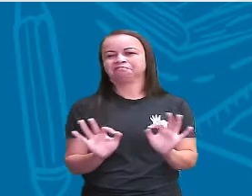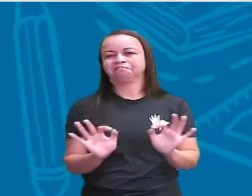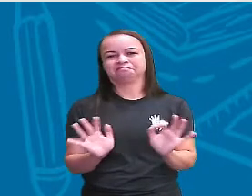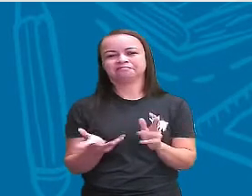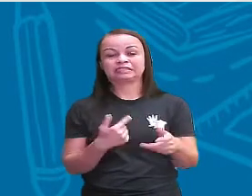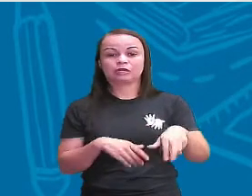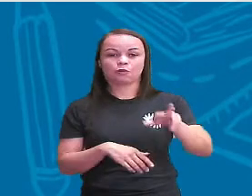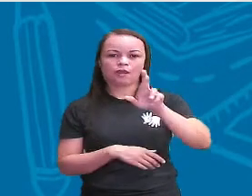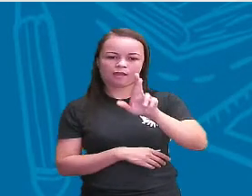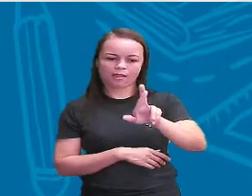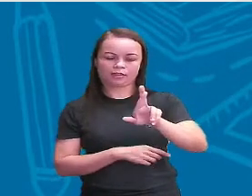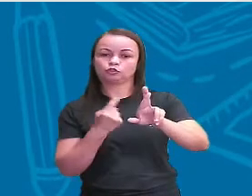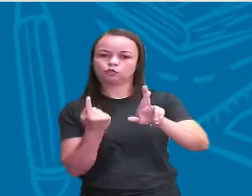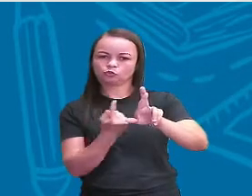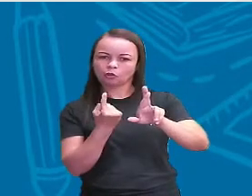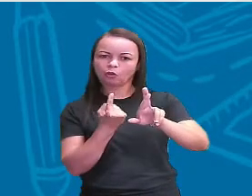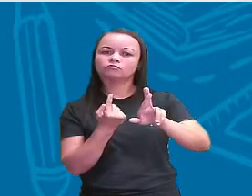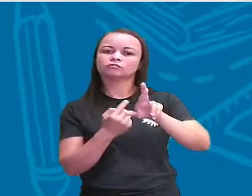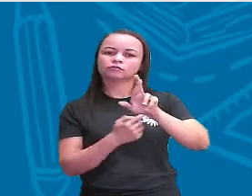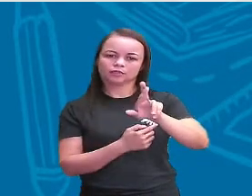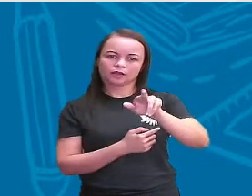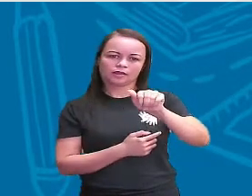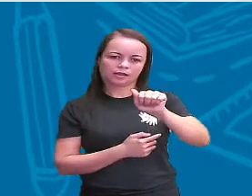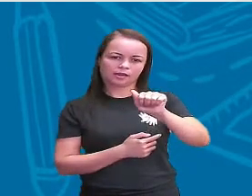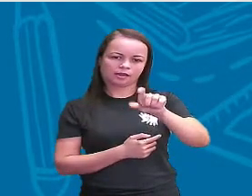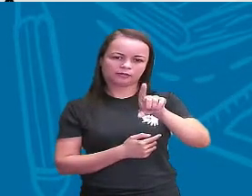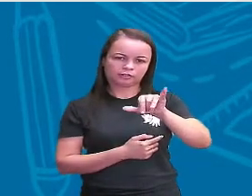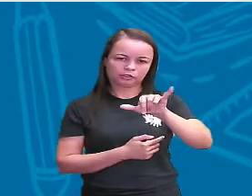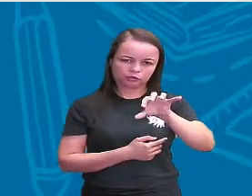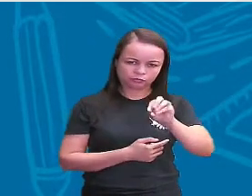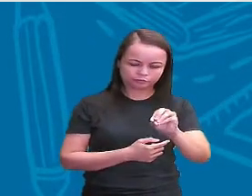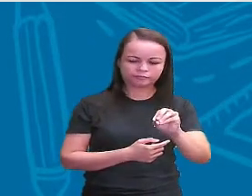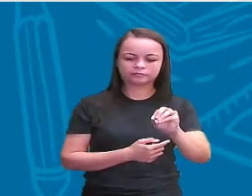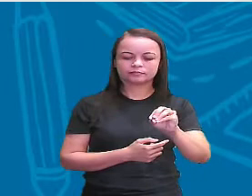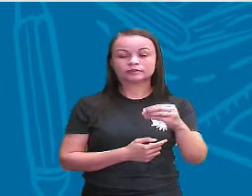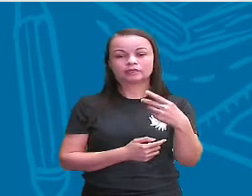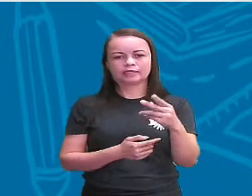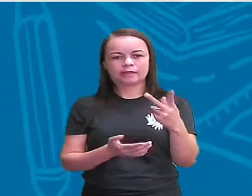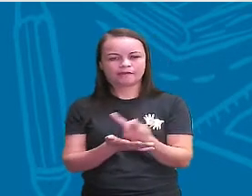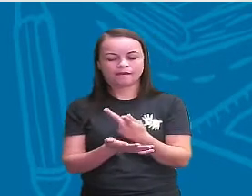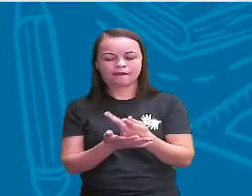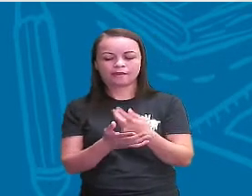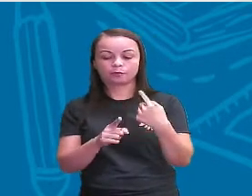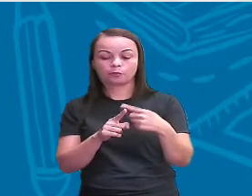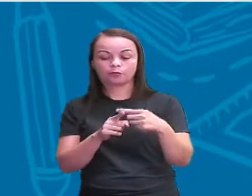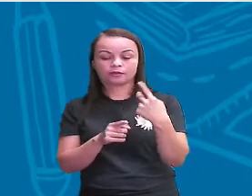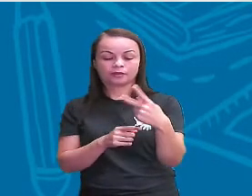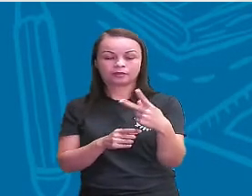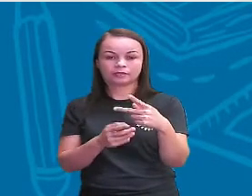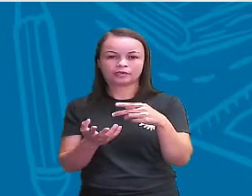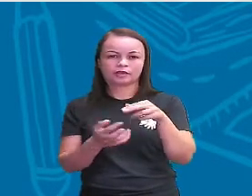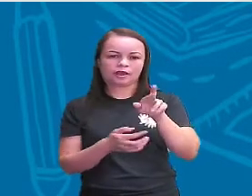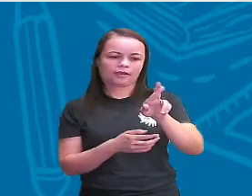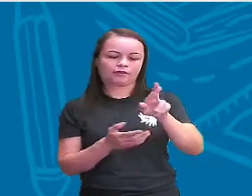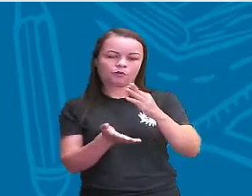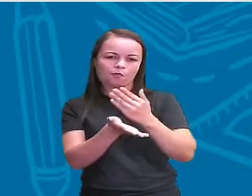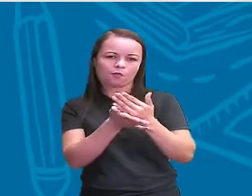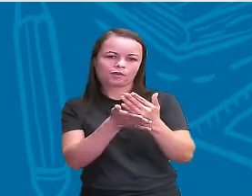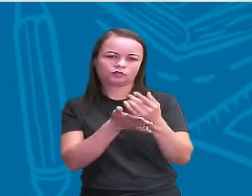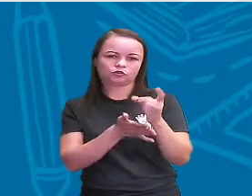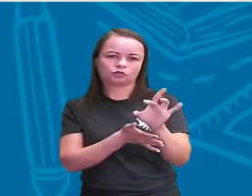Não pode, né? Tá totalmente errado, porque a gente só coloca um R no começo das